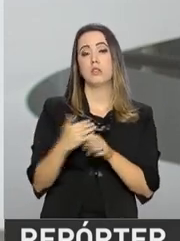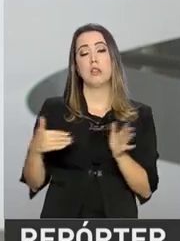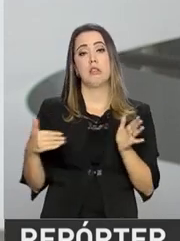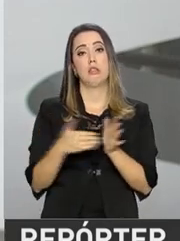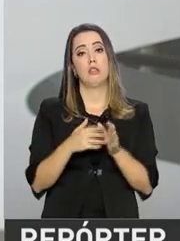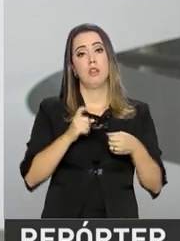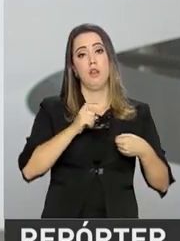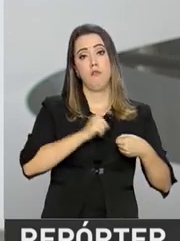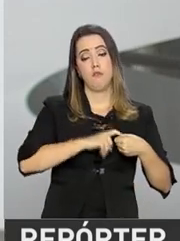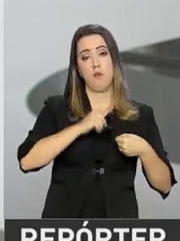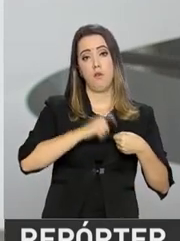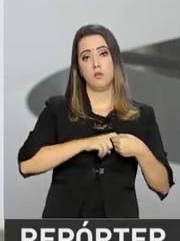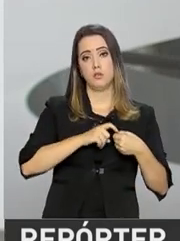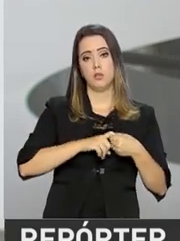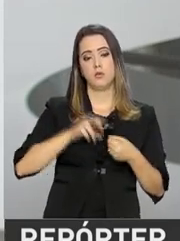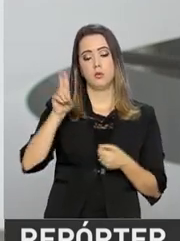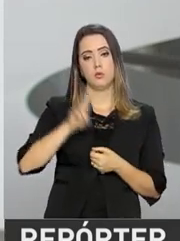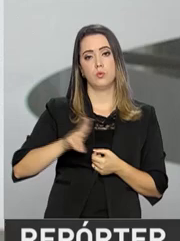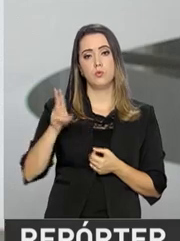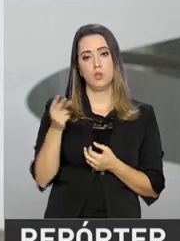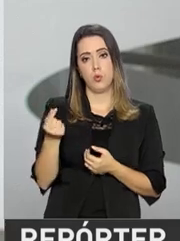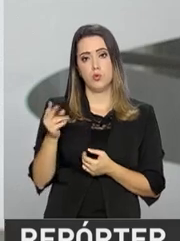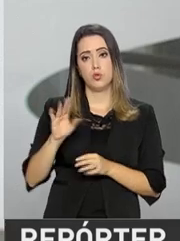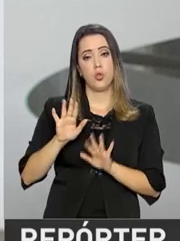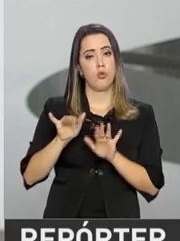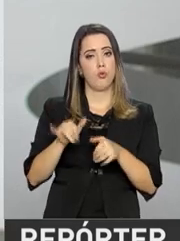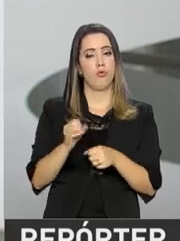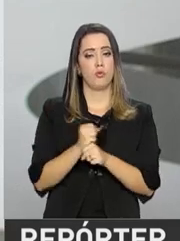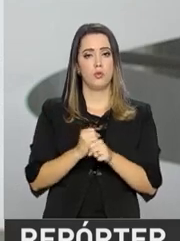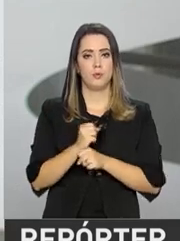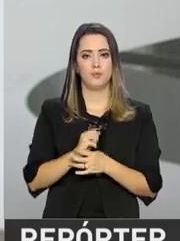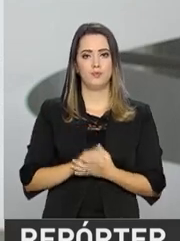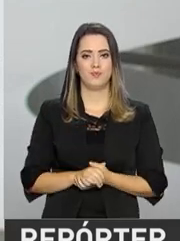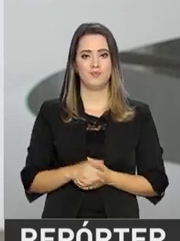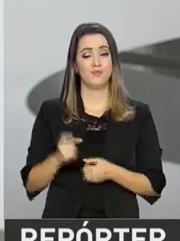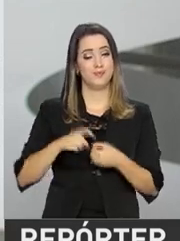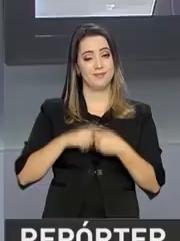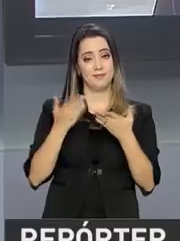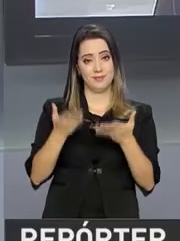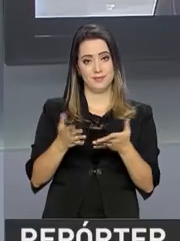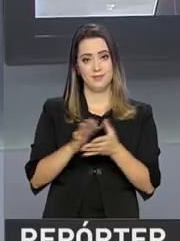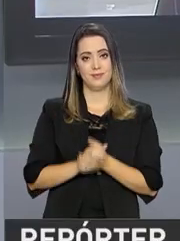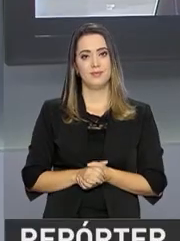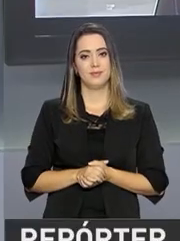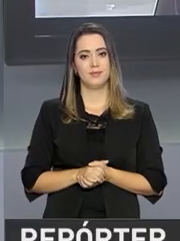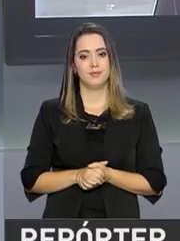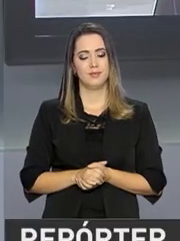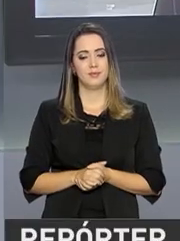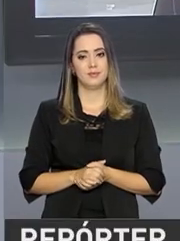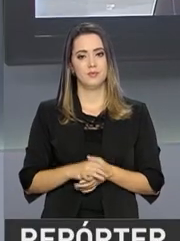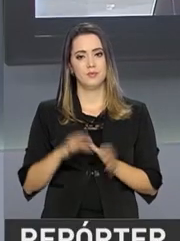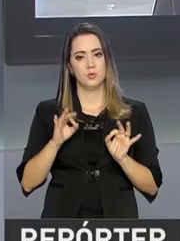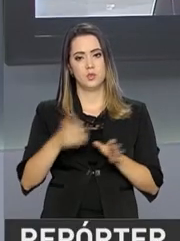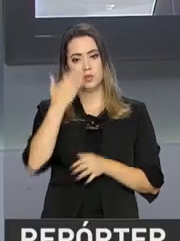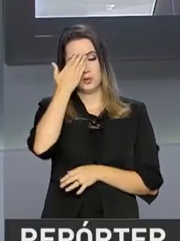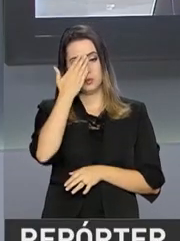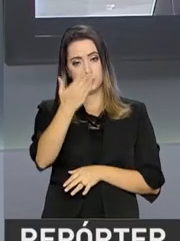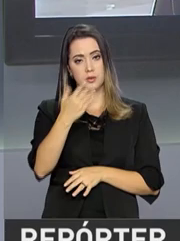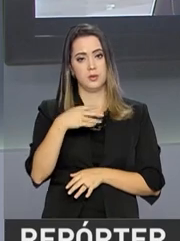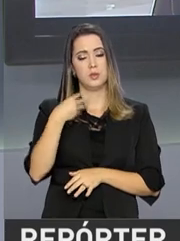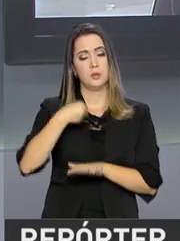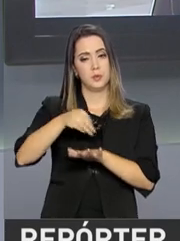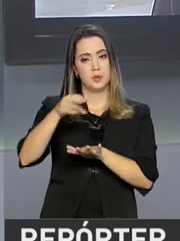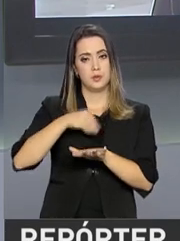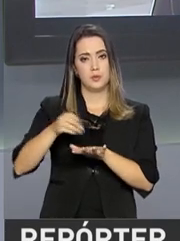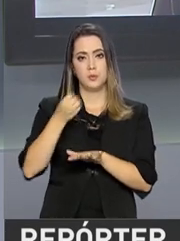voltar a utilizar esses recursos no orçamento eu volto com você no estúdio a isso muito obrigada paulo pelas